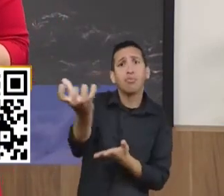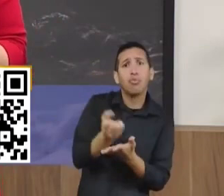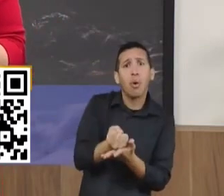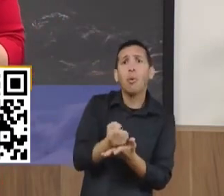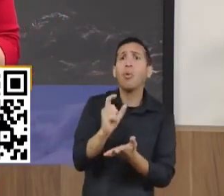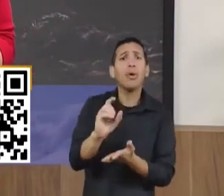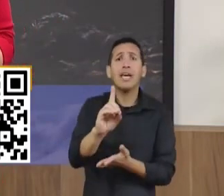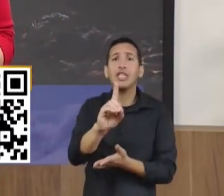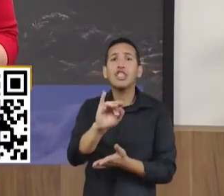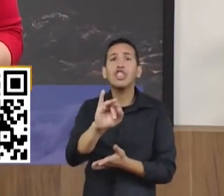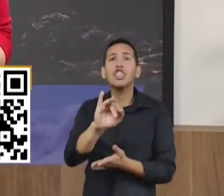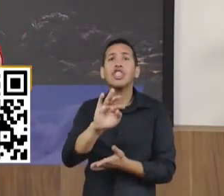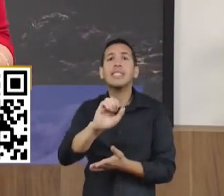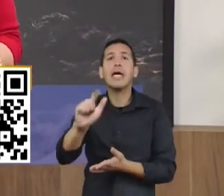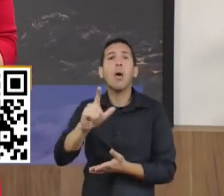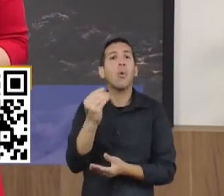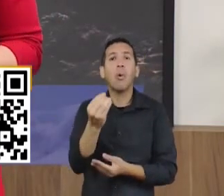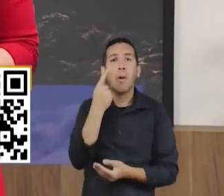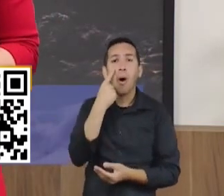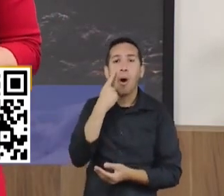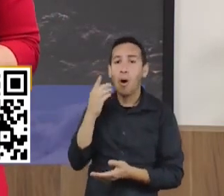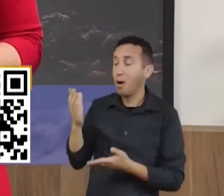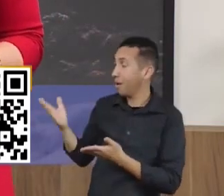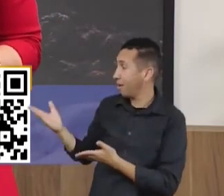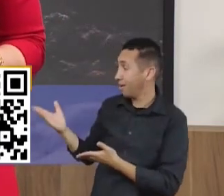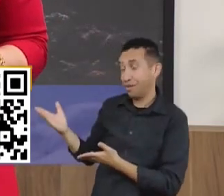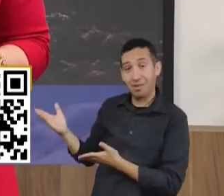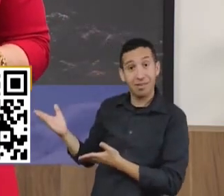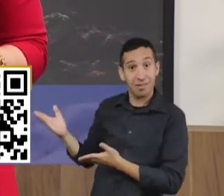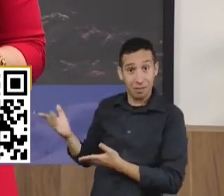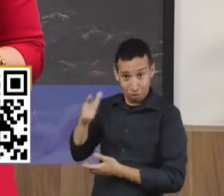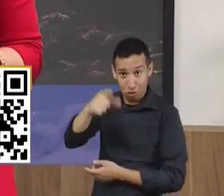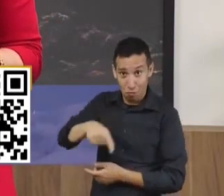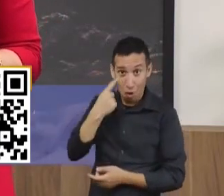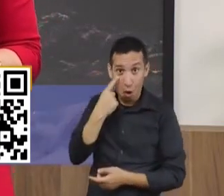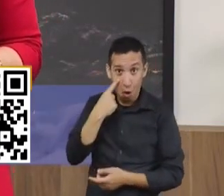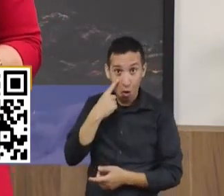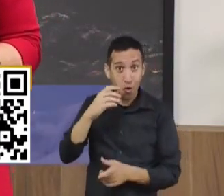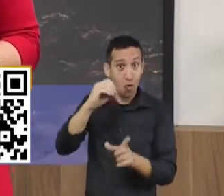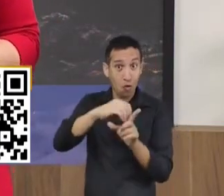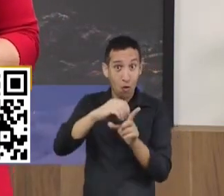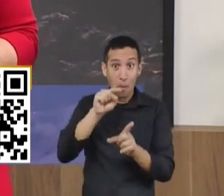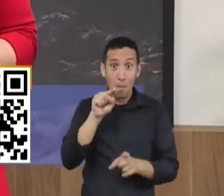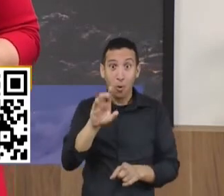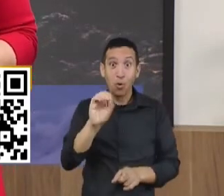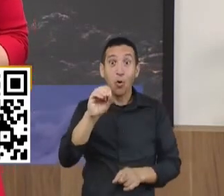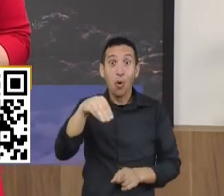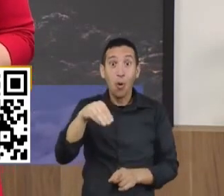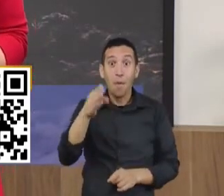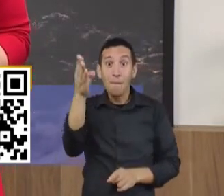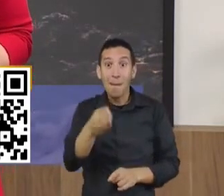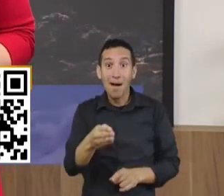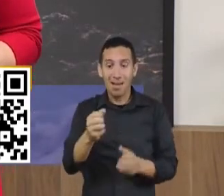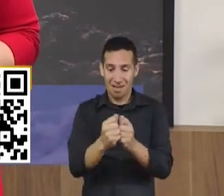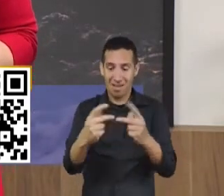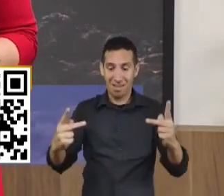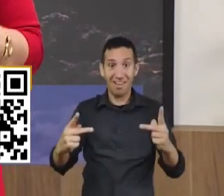digital desse estudo é só se assar novo tempo.com Apocalipse repito para você novo